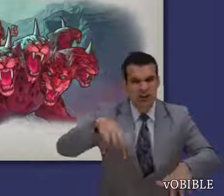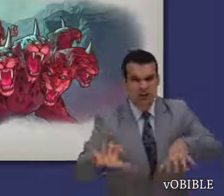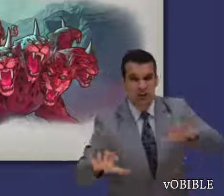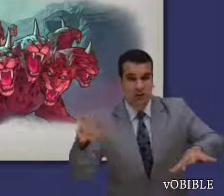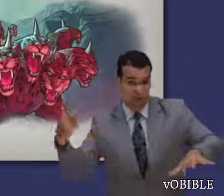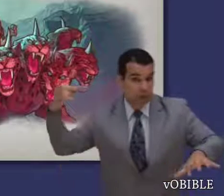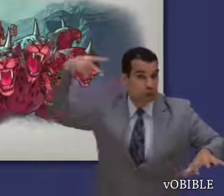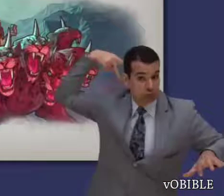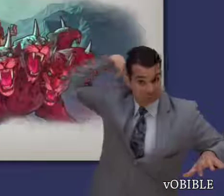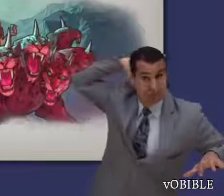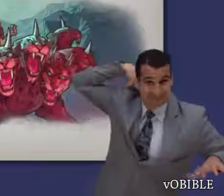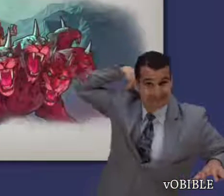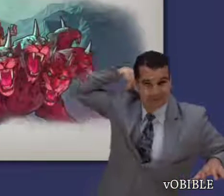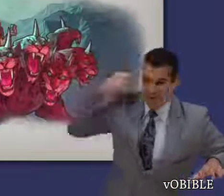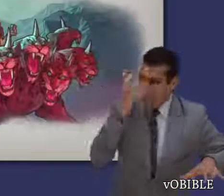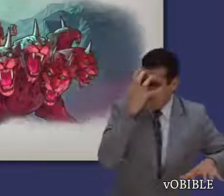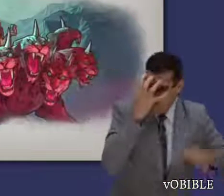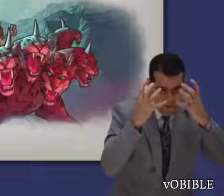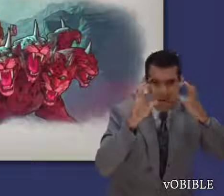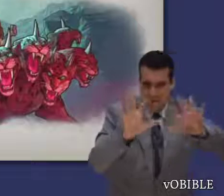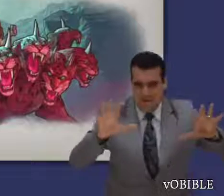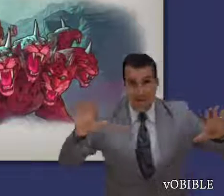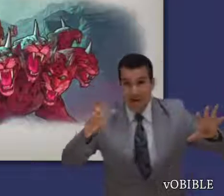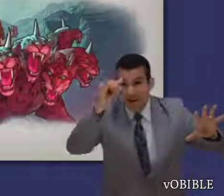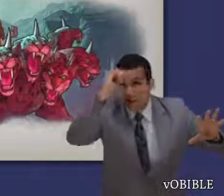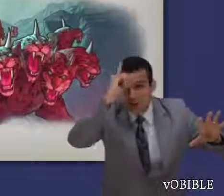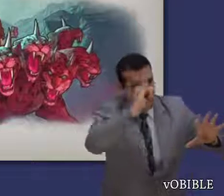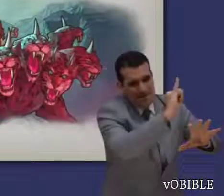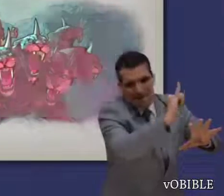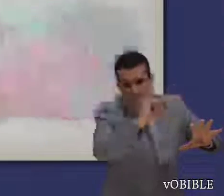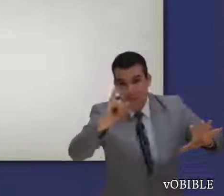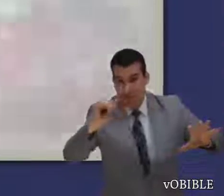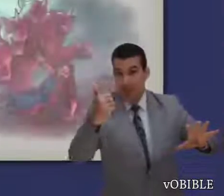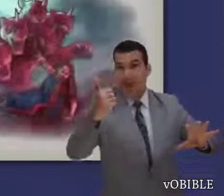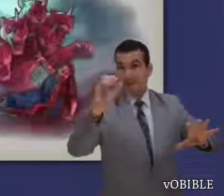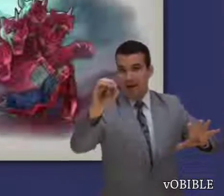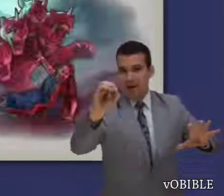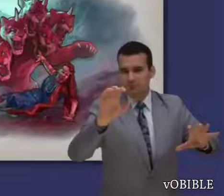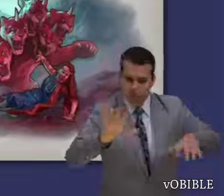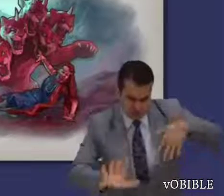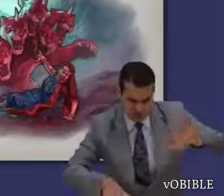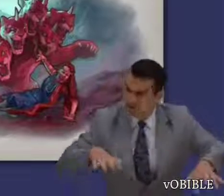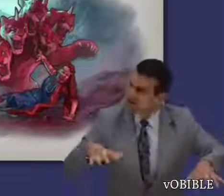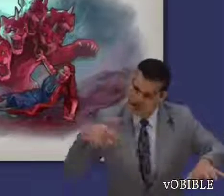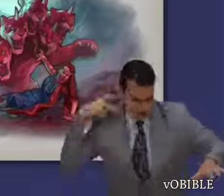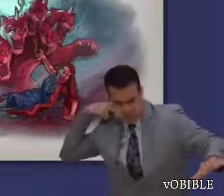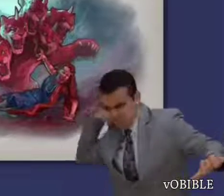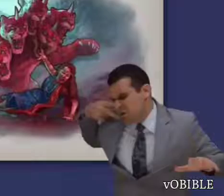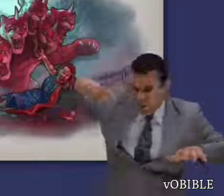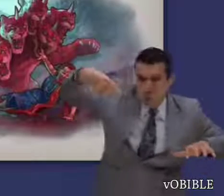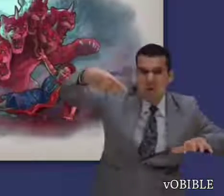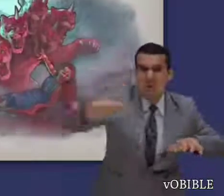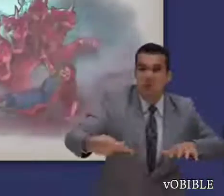Ela está montada em uma fera cor de escarlate com 10 chifres. Mas a fera ataca a prostituta e a